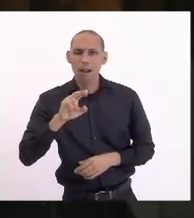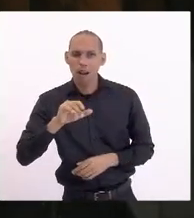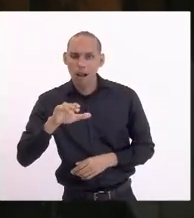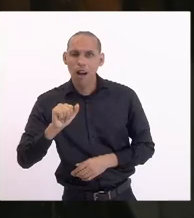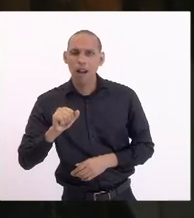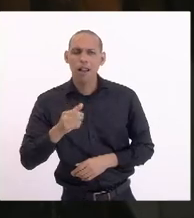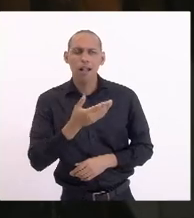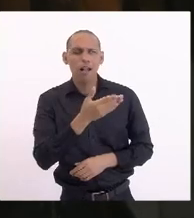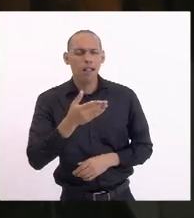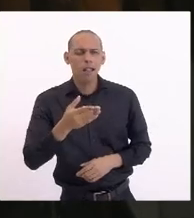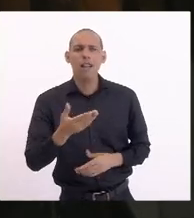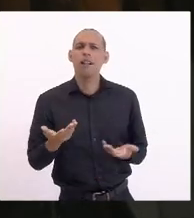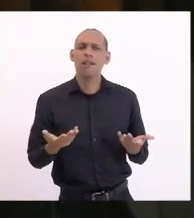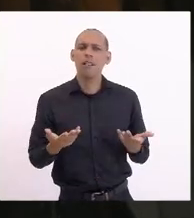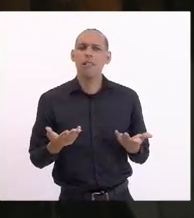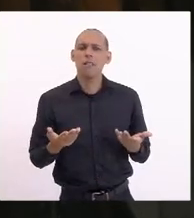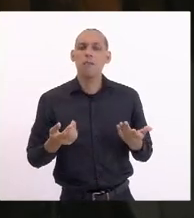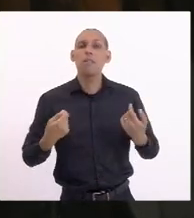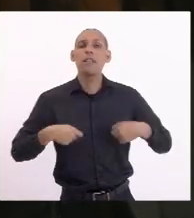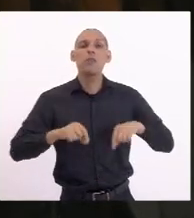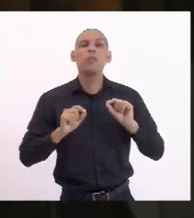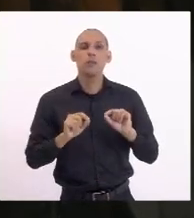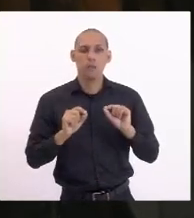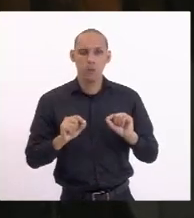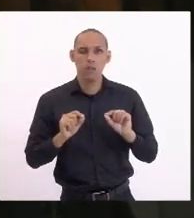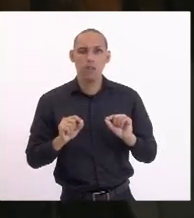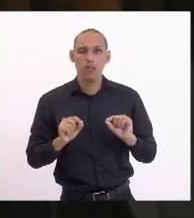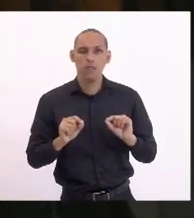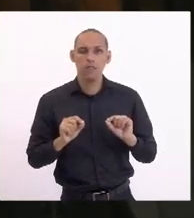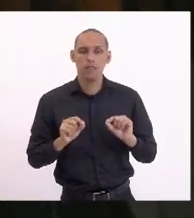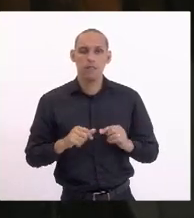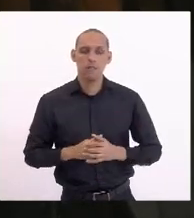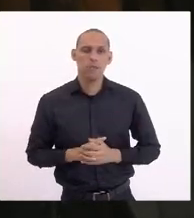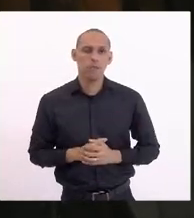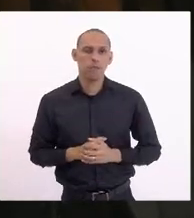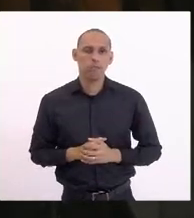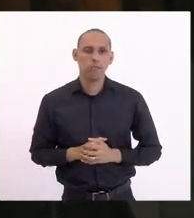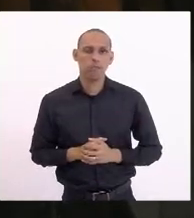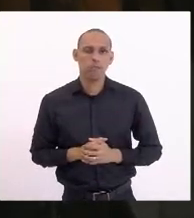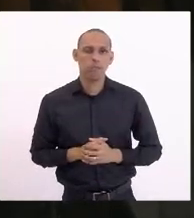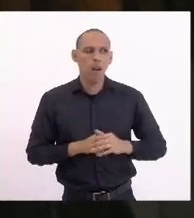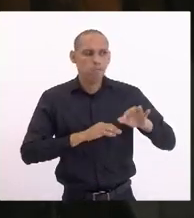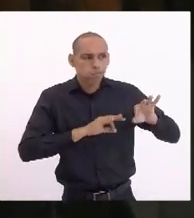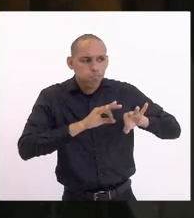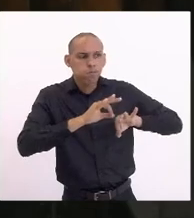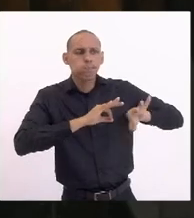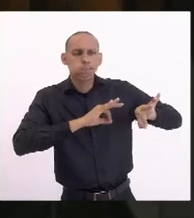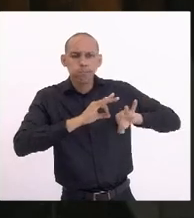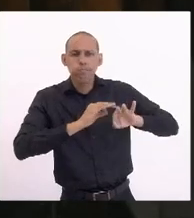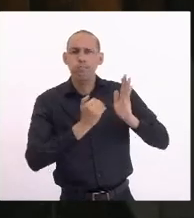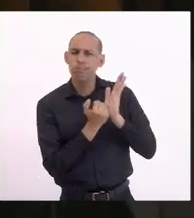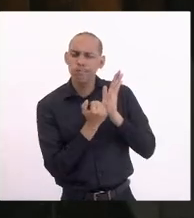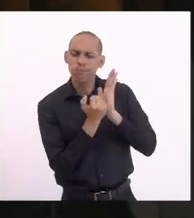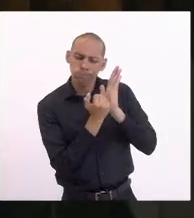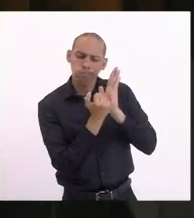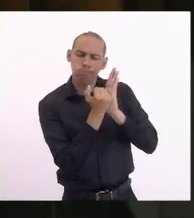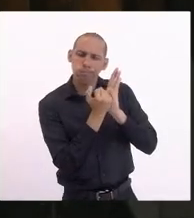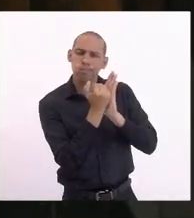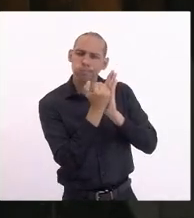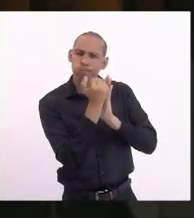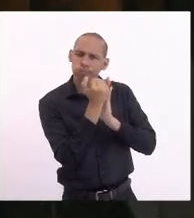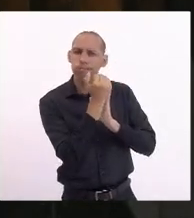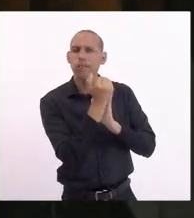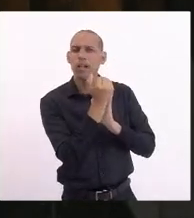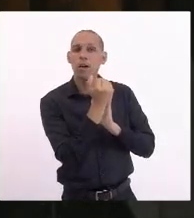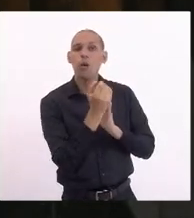sensível, possam ter e ser preparados cada vez mais